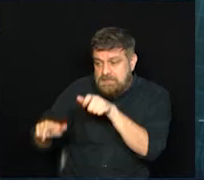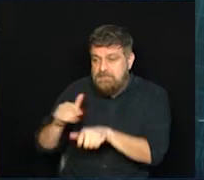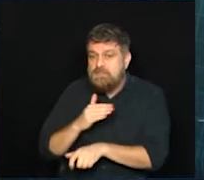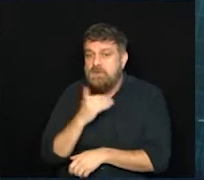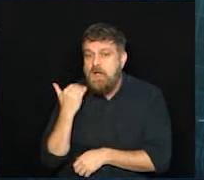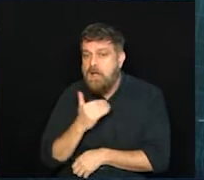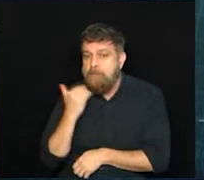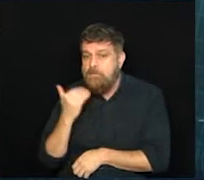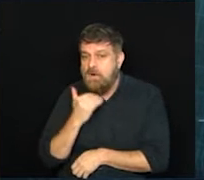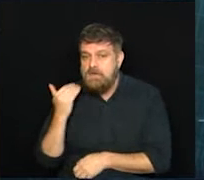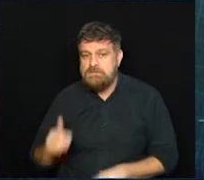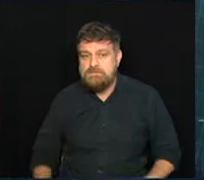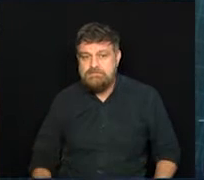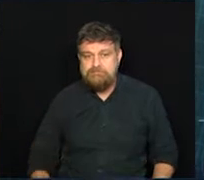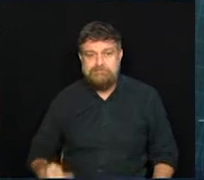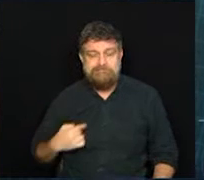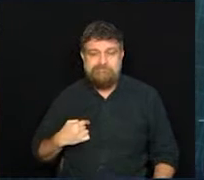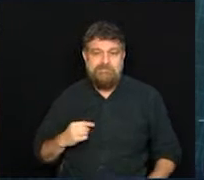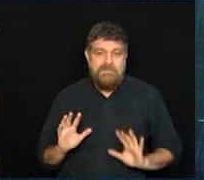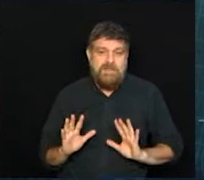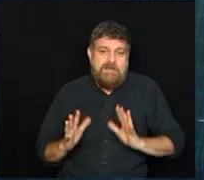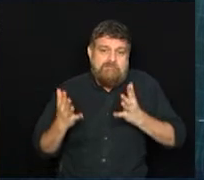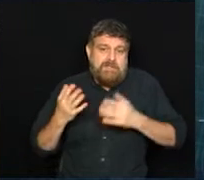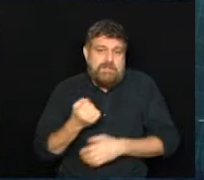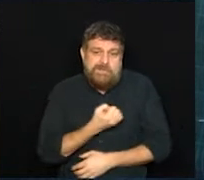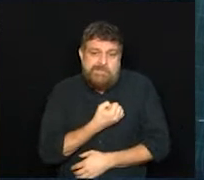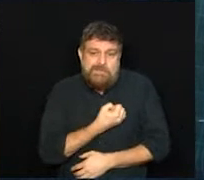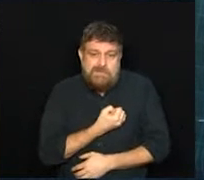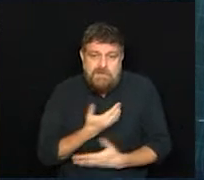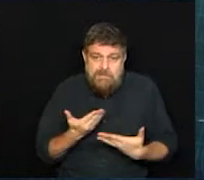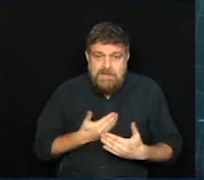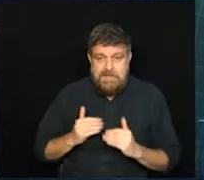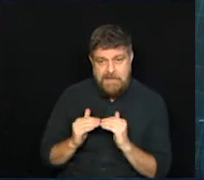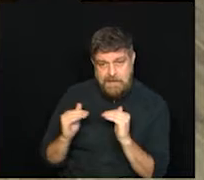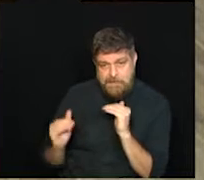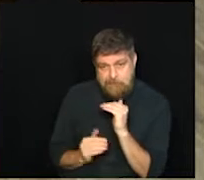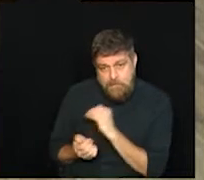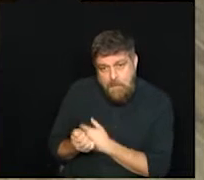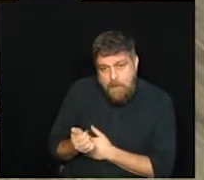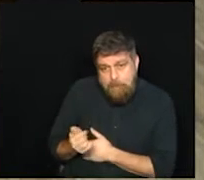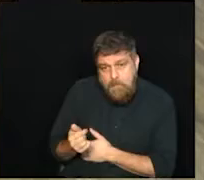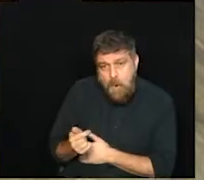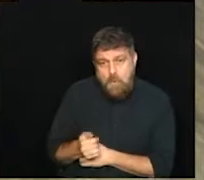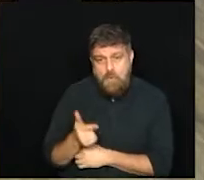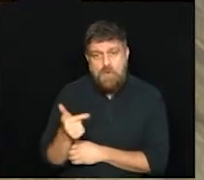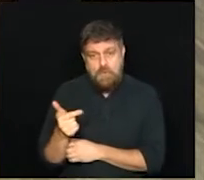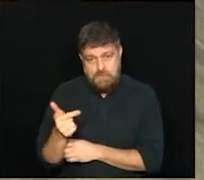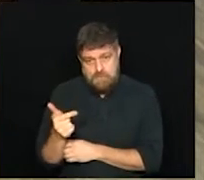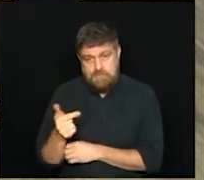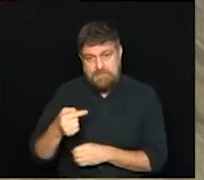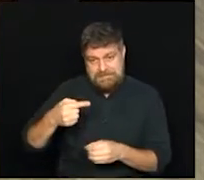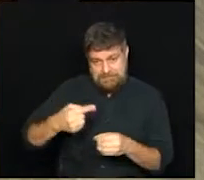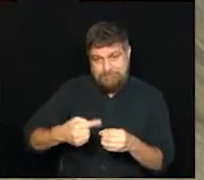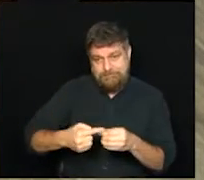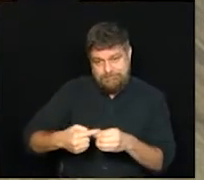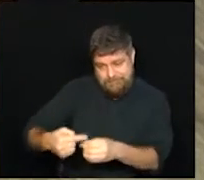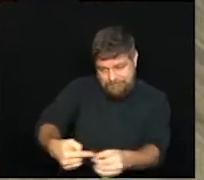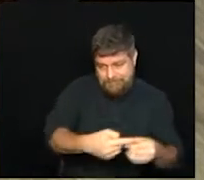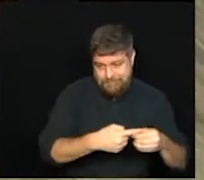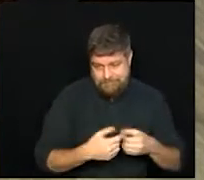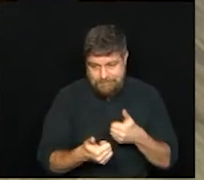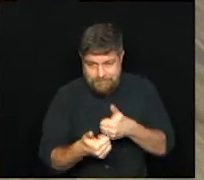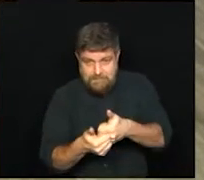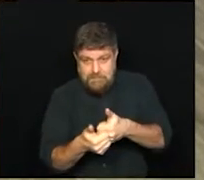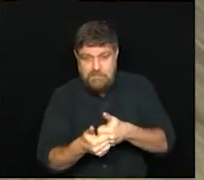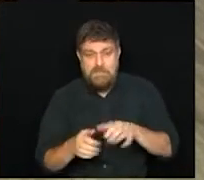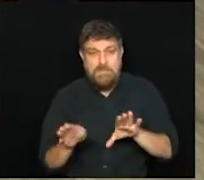número infeliz. A gente não comemora número de forma alguma, baixo, mas né? Considerado baixo aqui na RMC. Preocupante